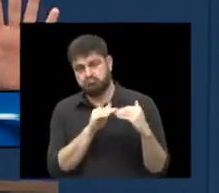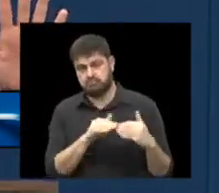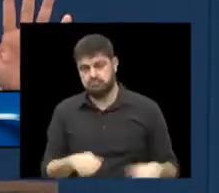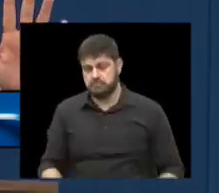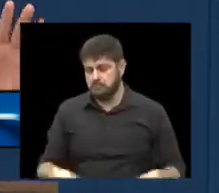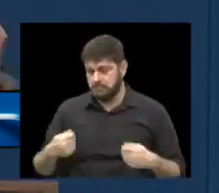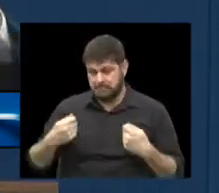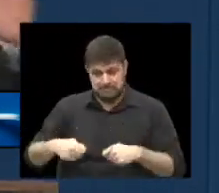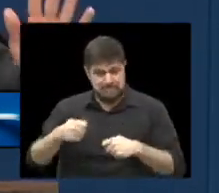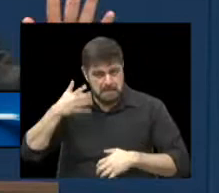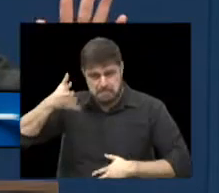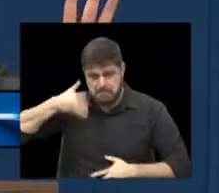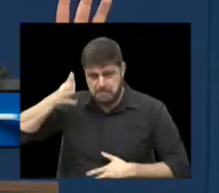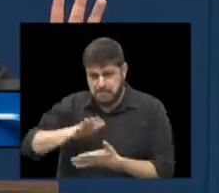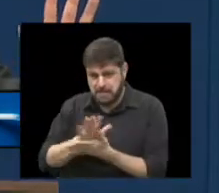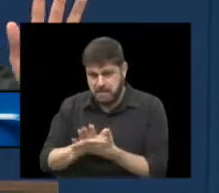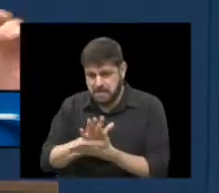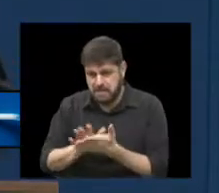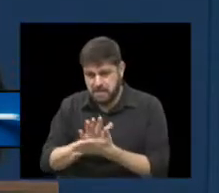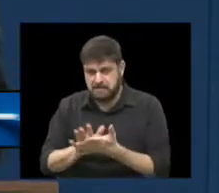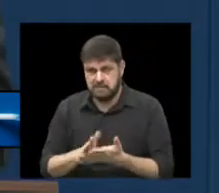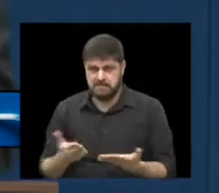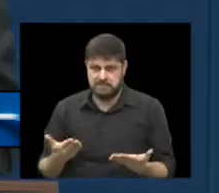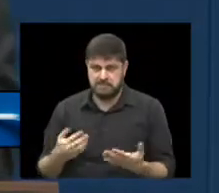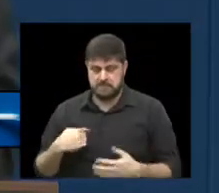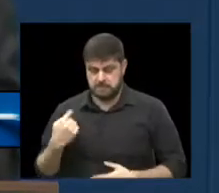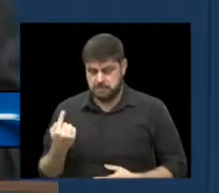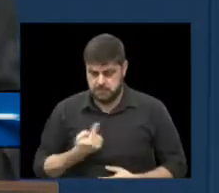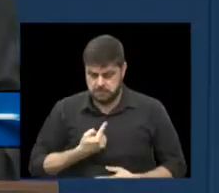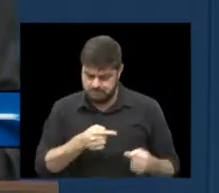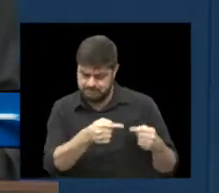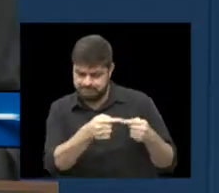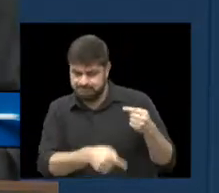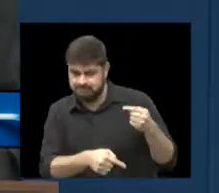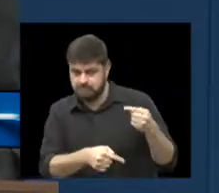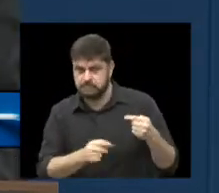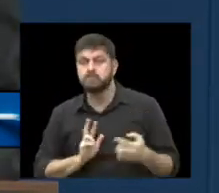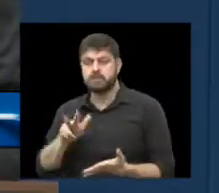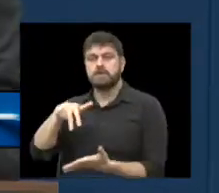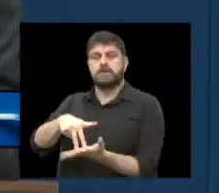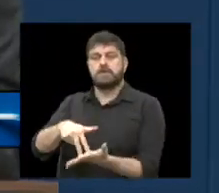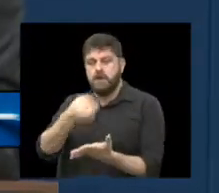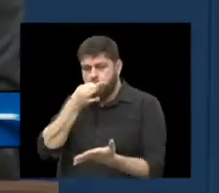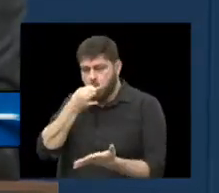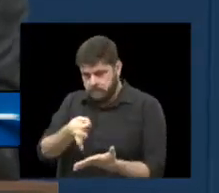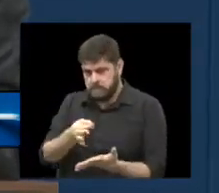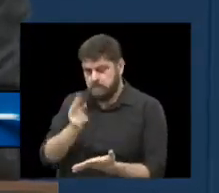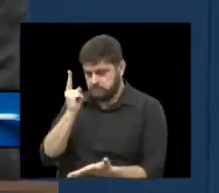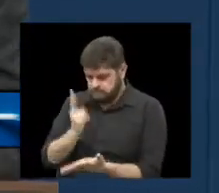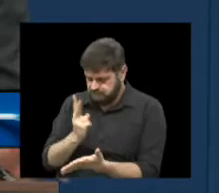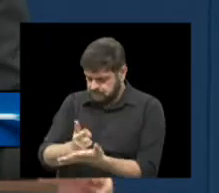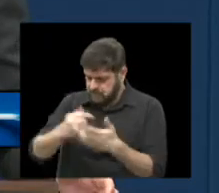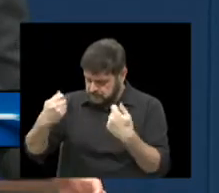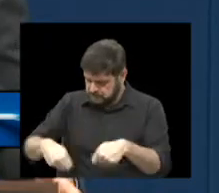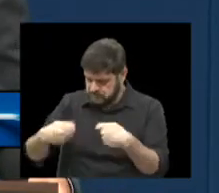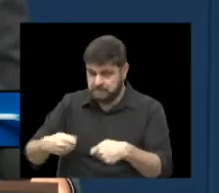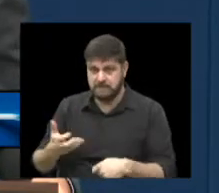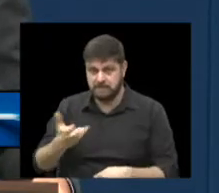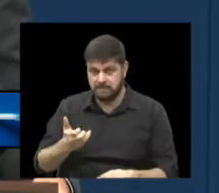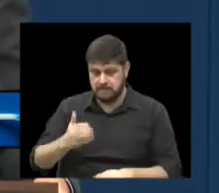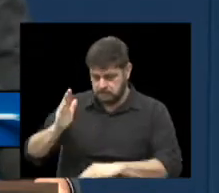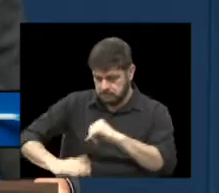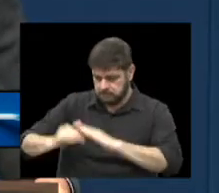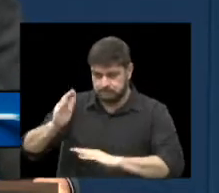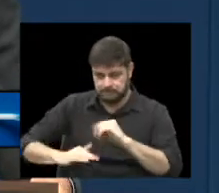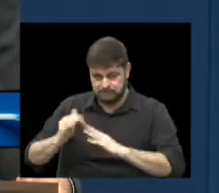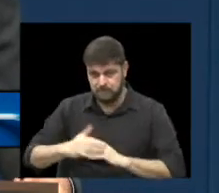precisa falar sobre o tema, ou a gente deixa rolar. Se a gente não concorda, a gente tem que se posicionar. Então eu quero parabenizar as iniciativas que estão